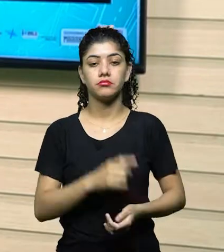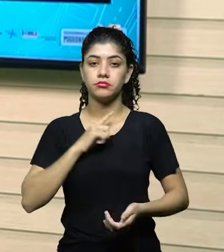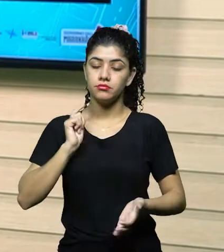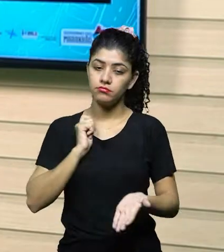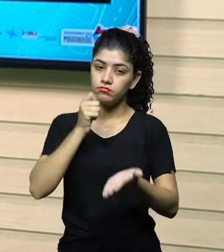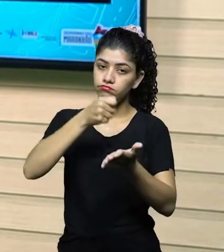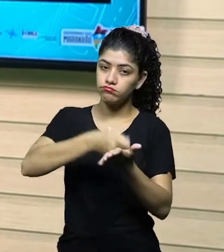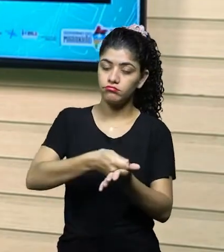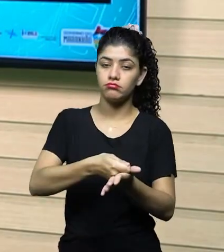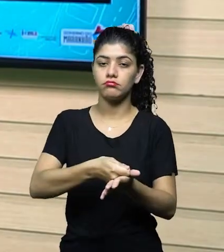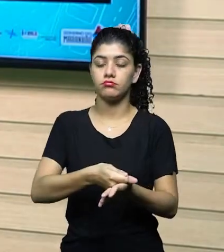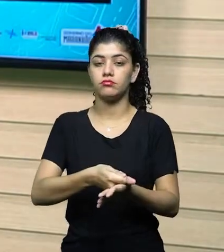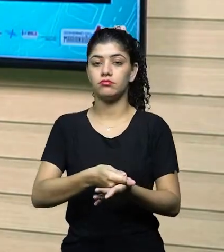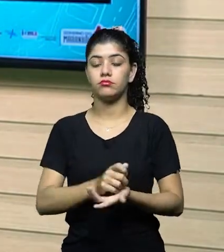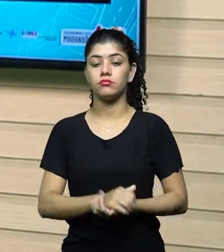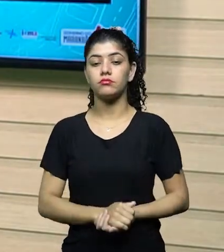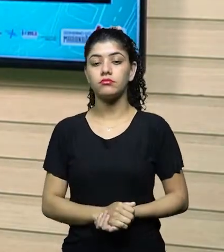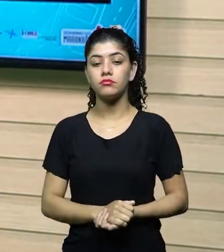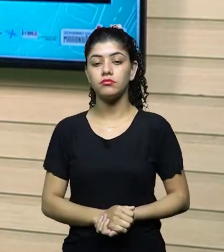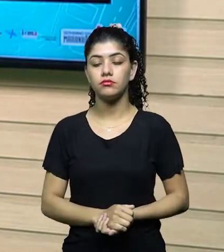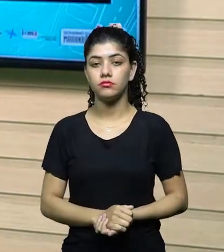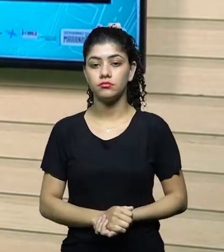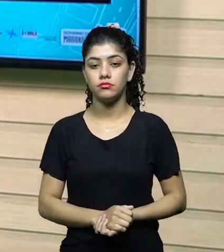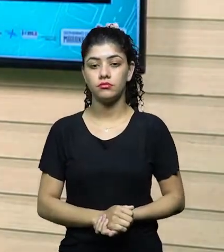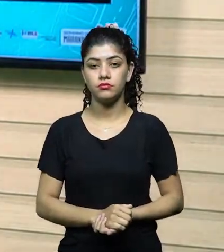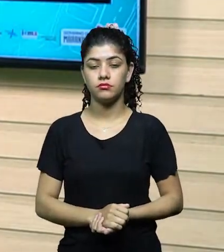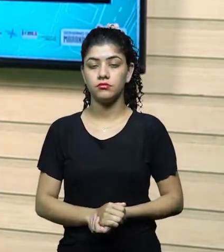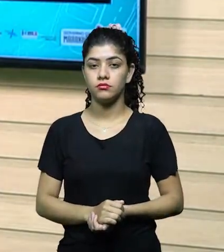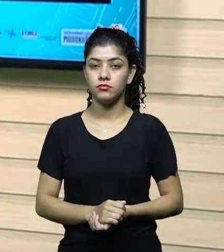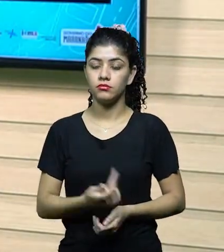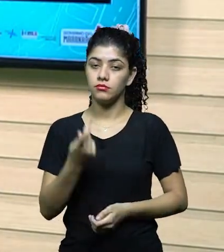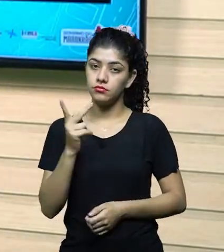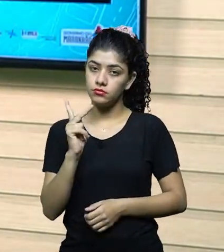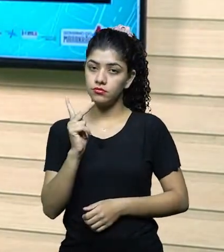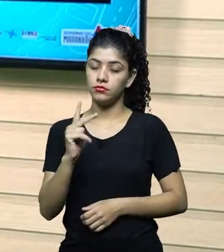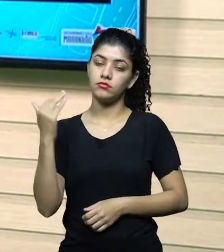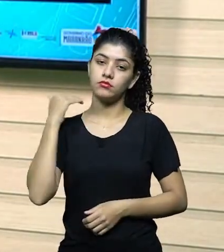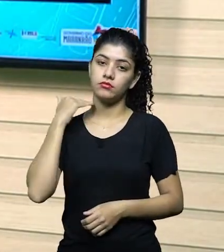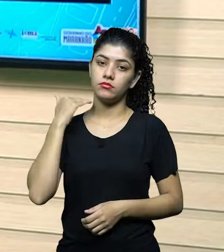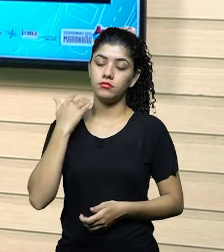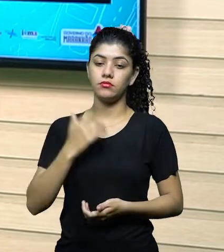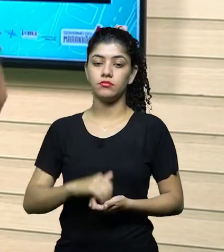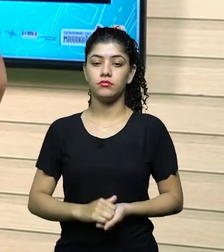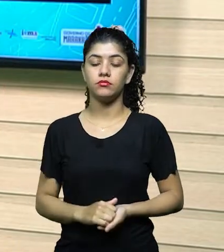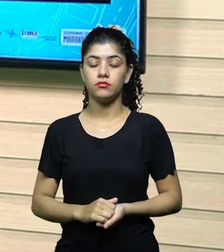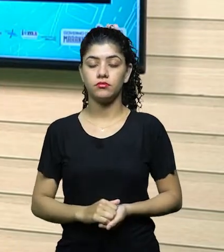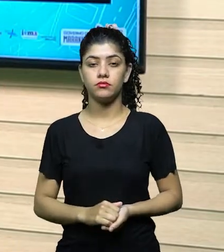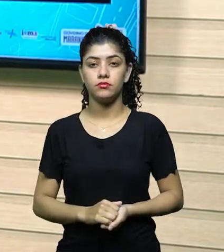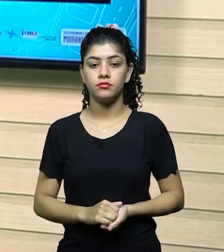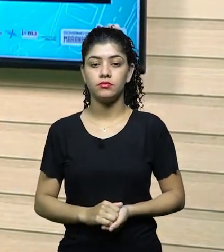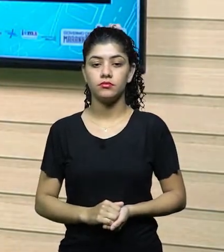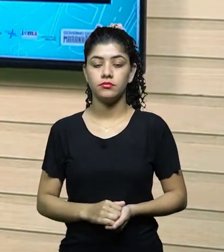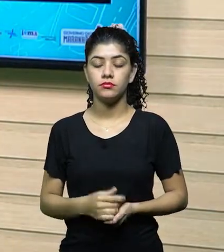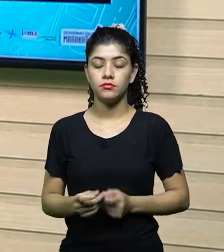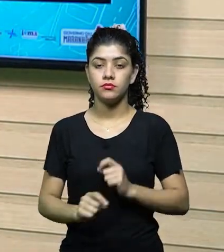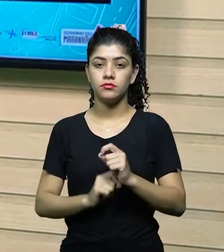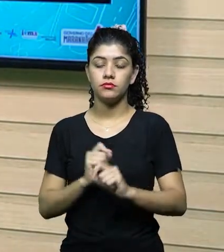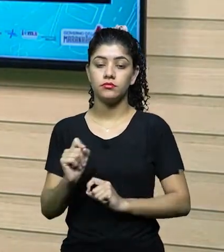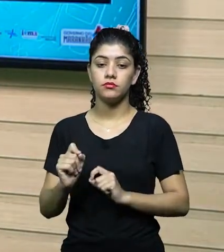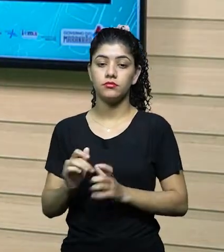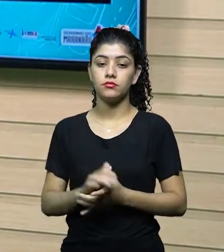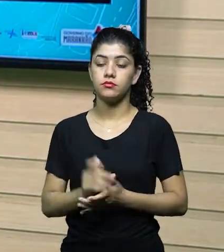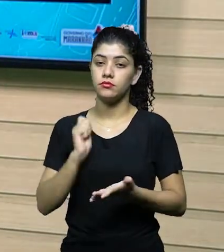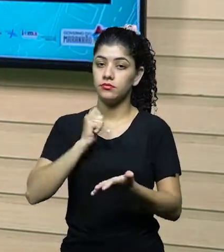faz automaticamente o pagamento descontado da sua conta bancária. Dessa